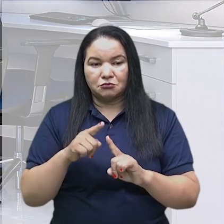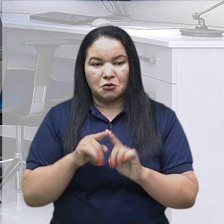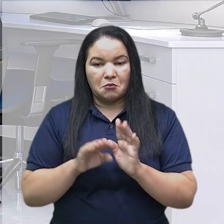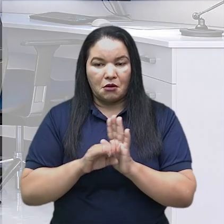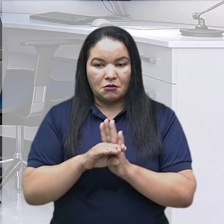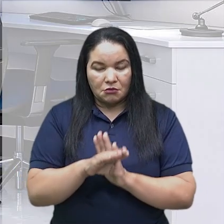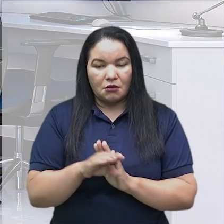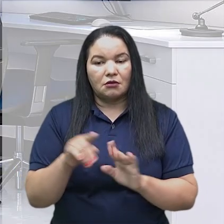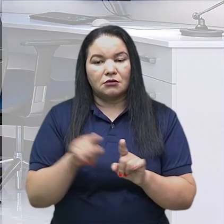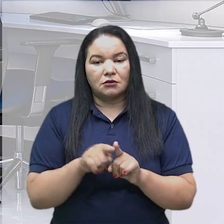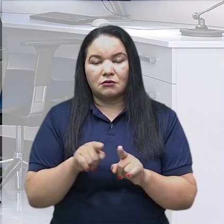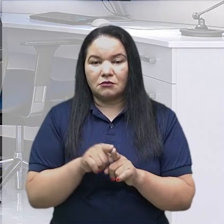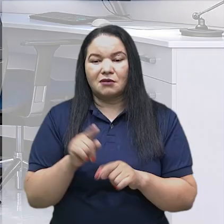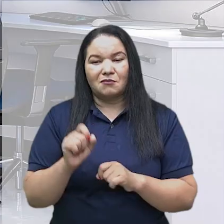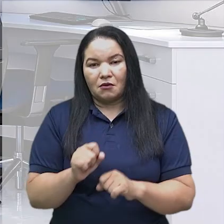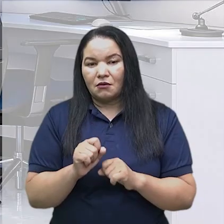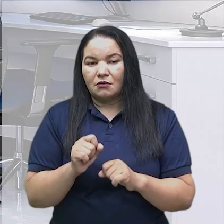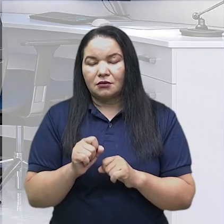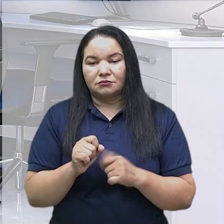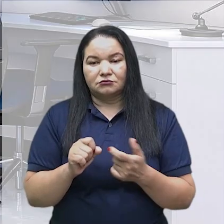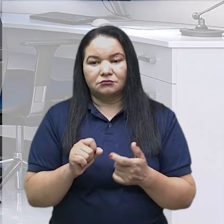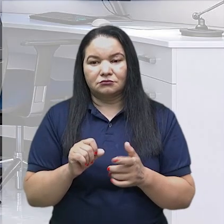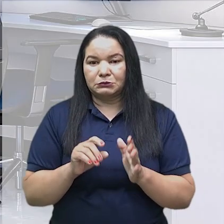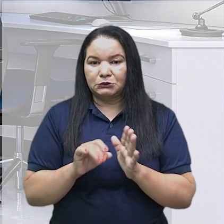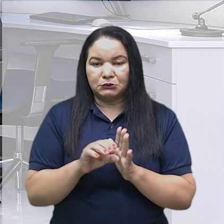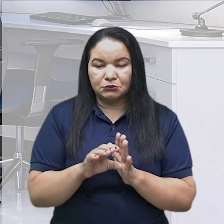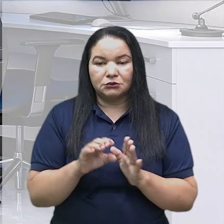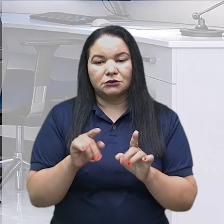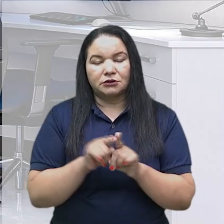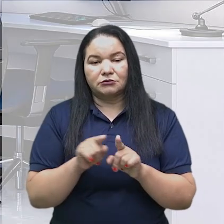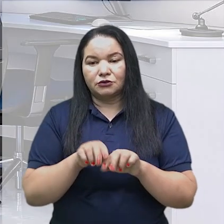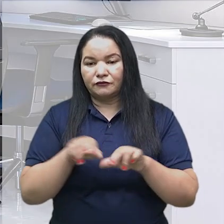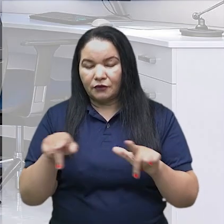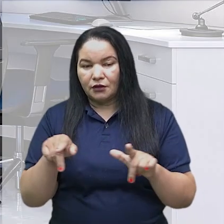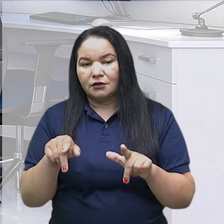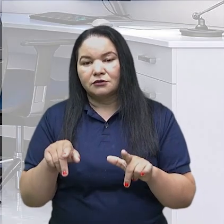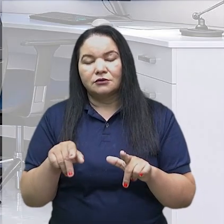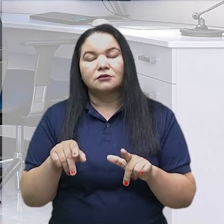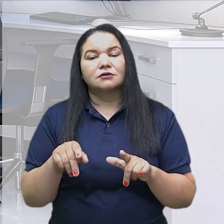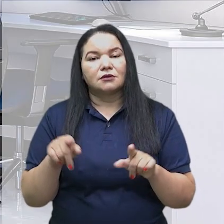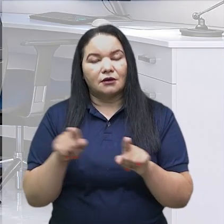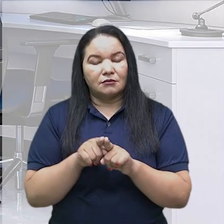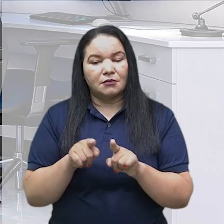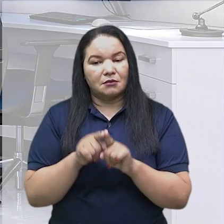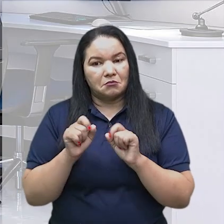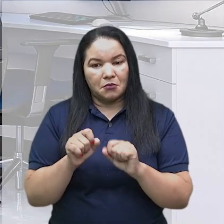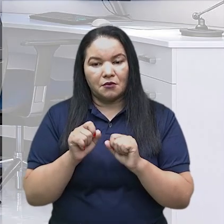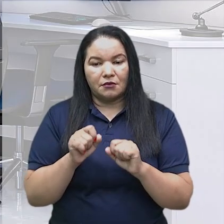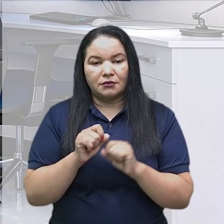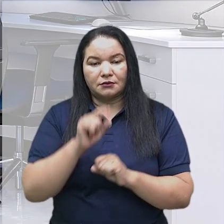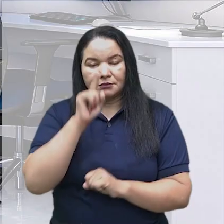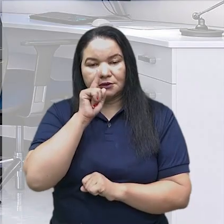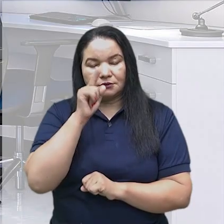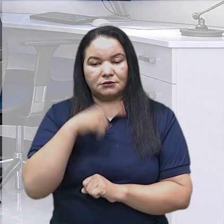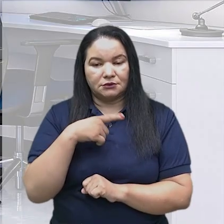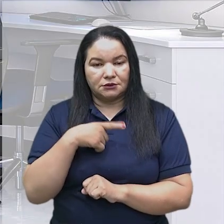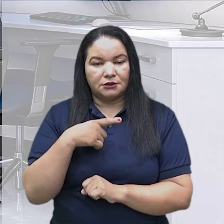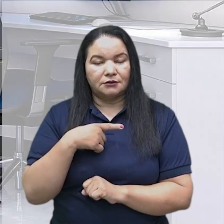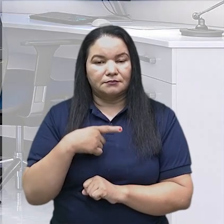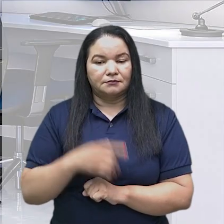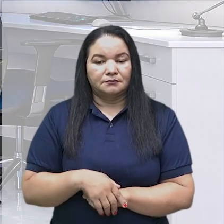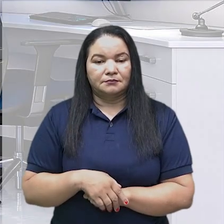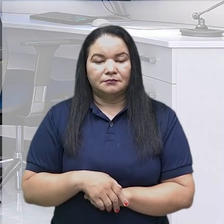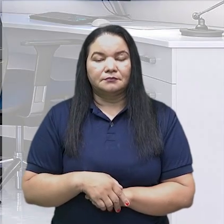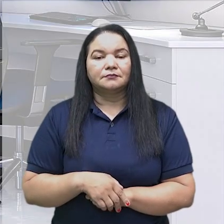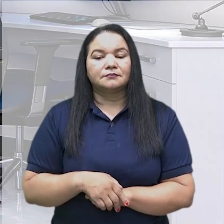biológico, bactéria ou fungo, né? Ou vírus, tá? Então, isso aqui indica a presença ali de algum contaminante